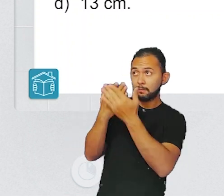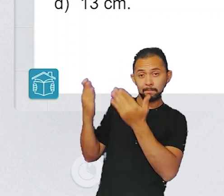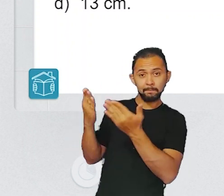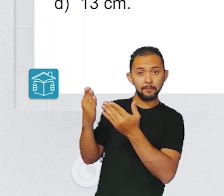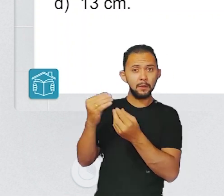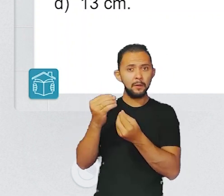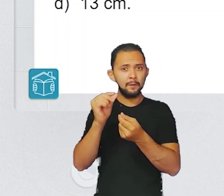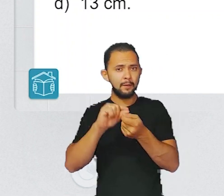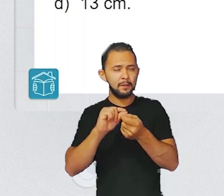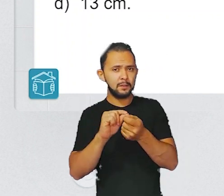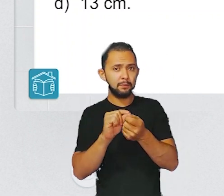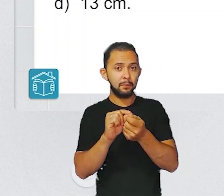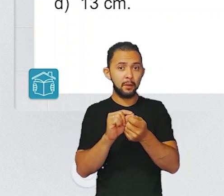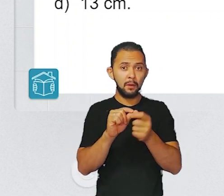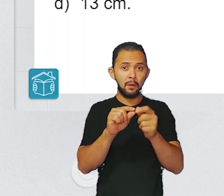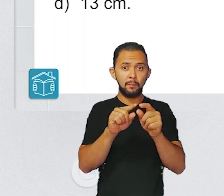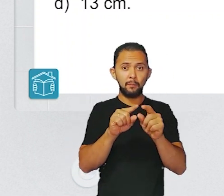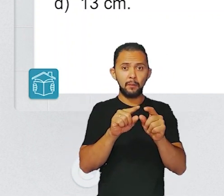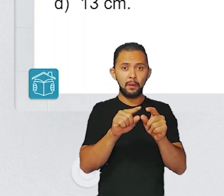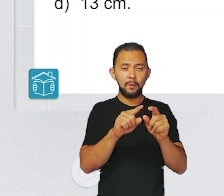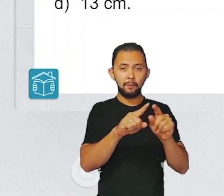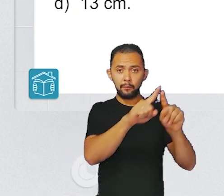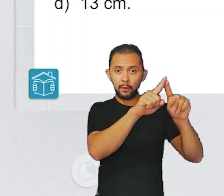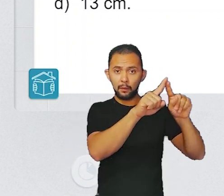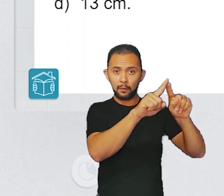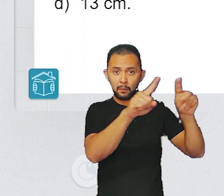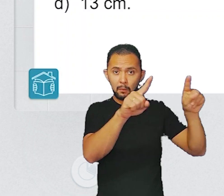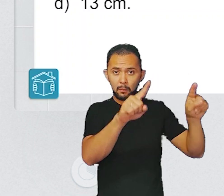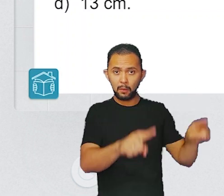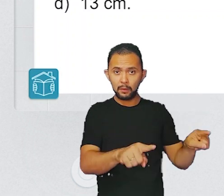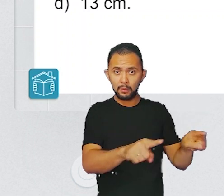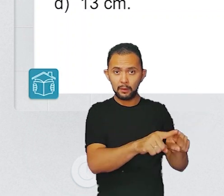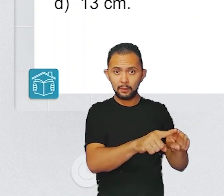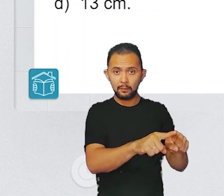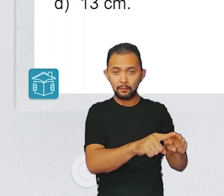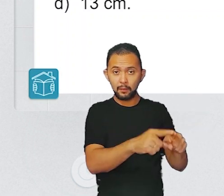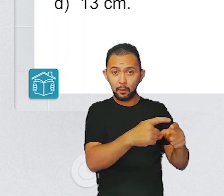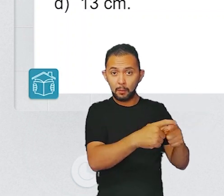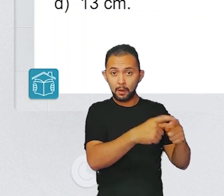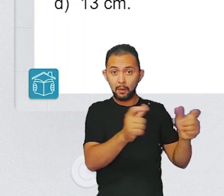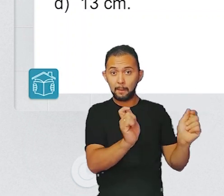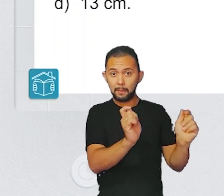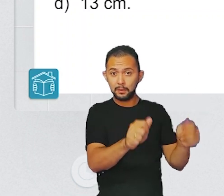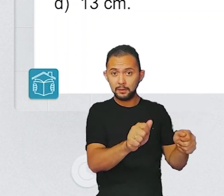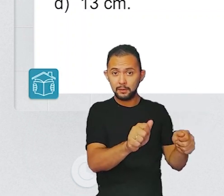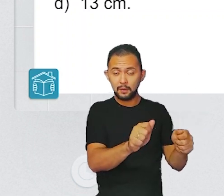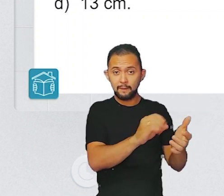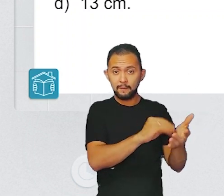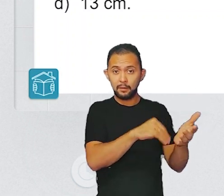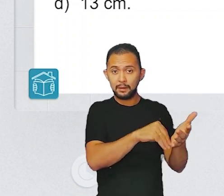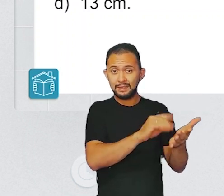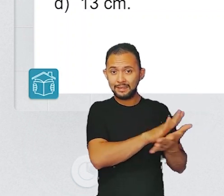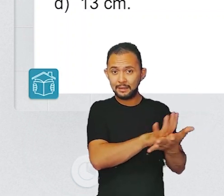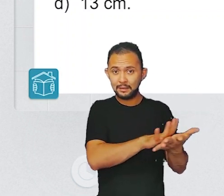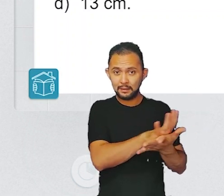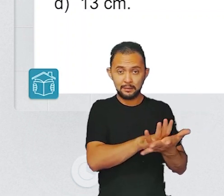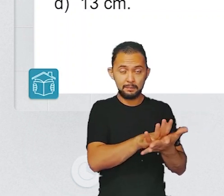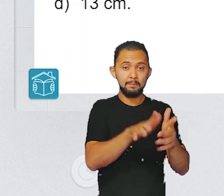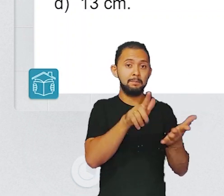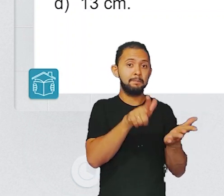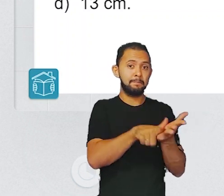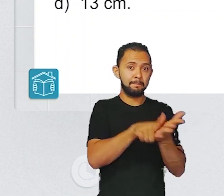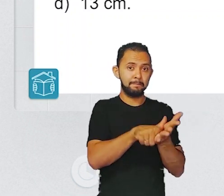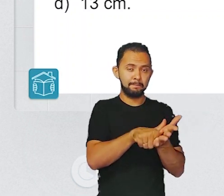pretendem produzir cartões quadrados com a maior dimensão possível e de tal forma que não sobrem pedaços do papel